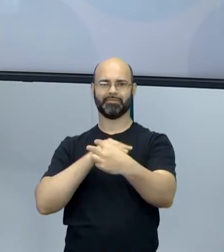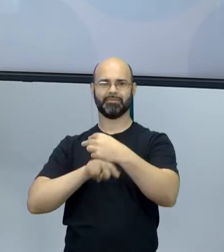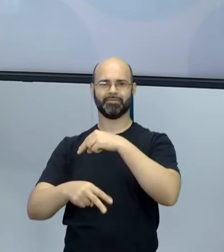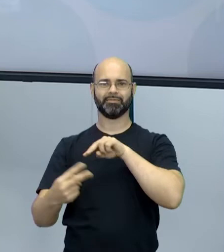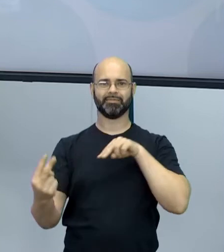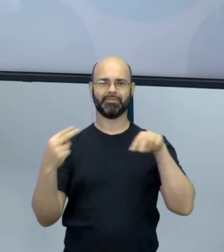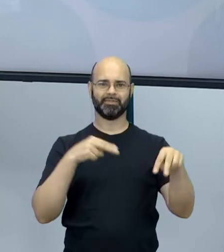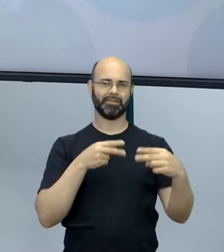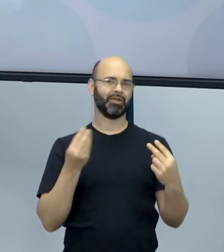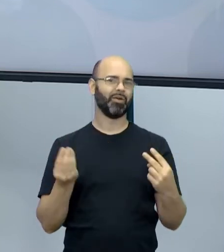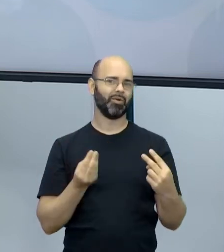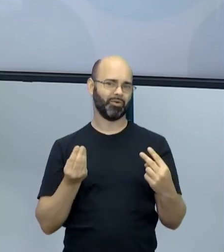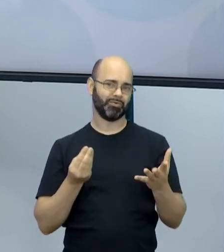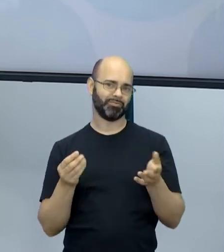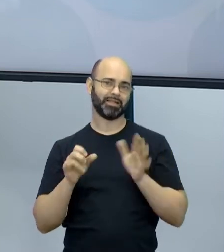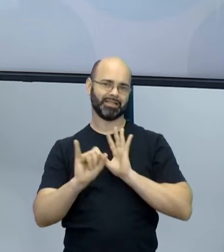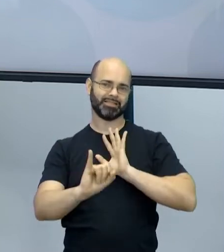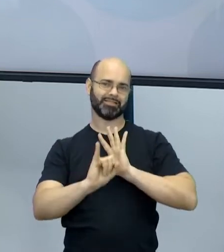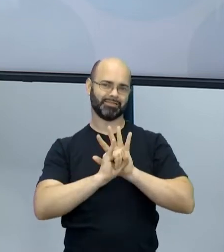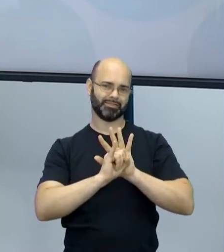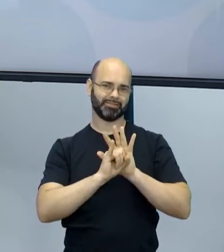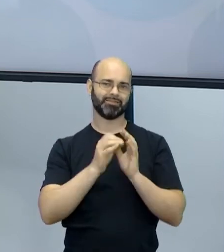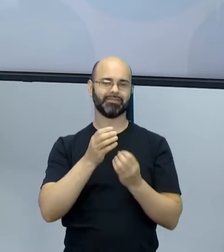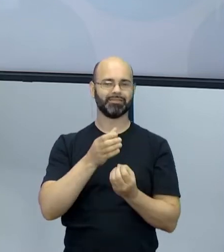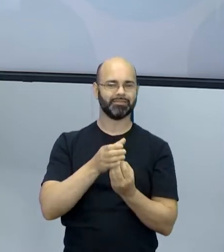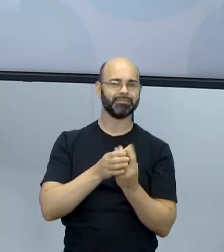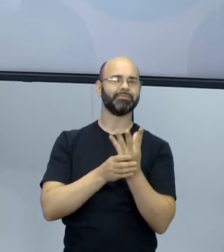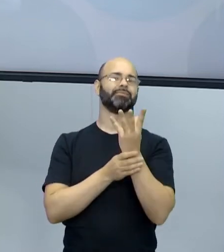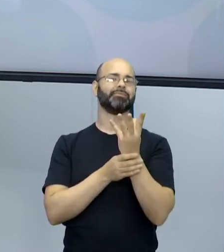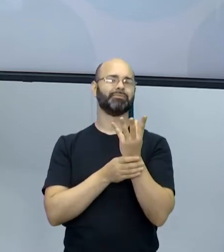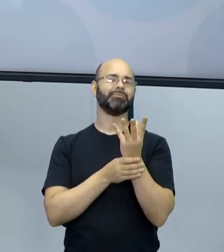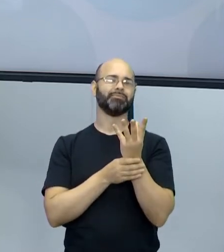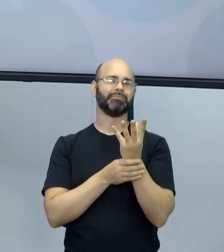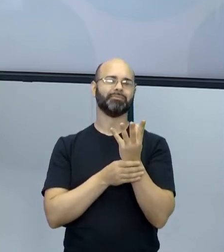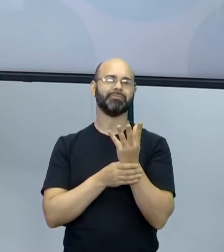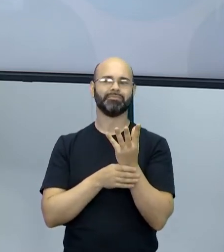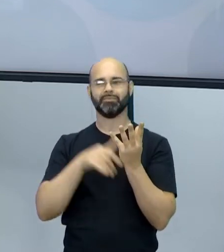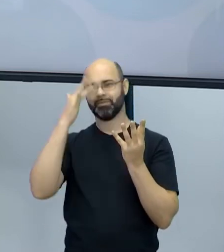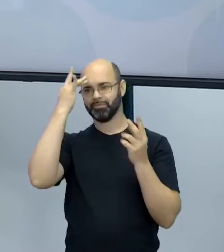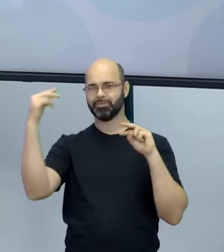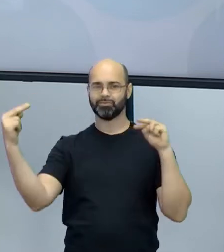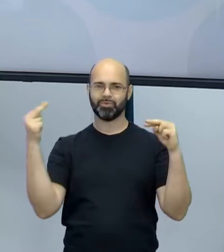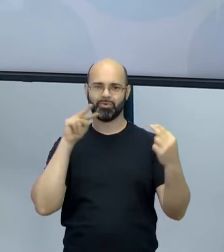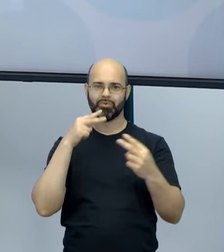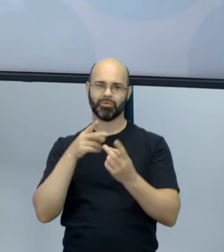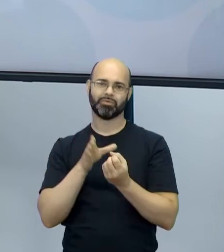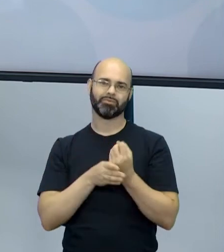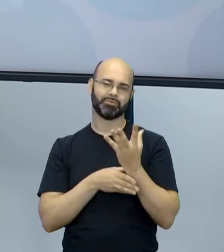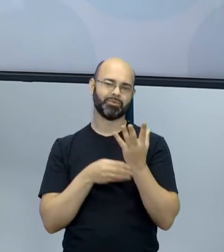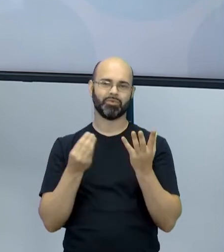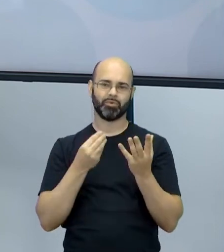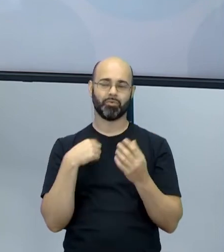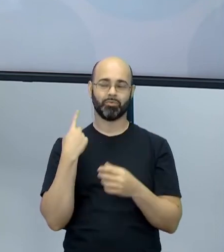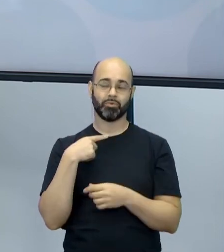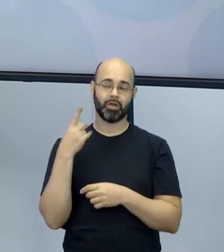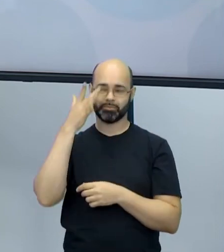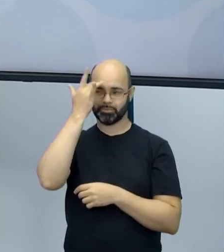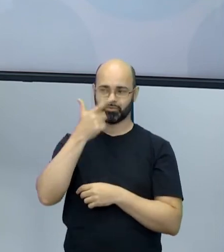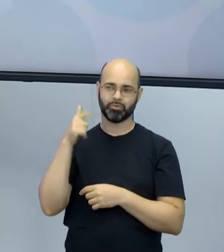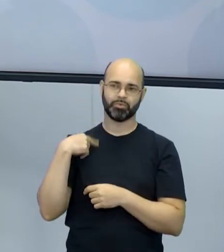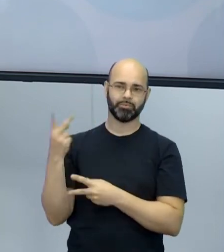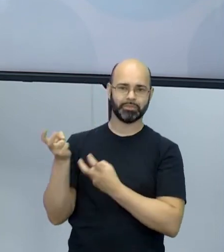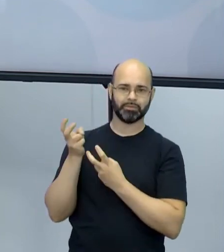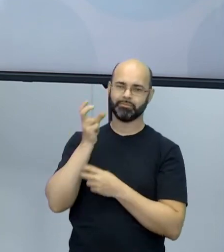de construção de identidade. A maneira como o outro nos percebe, como nós percebemos o outro. Então, quando a gente começa a ver